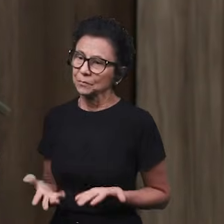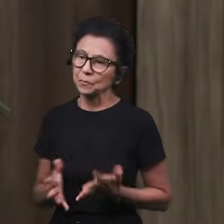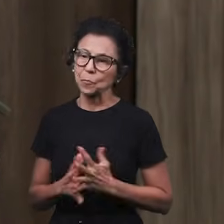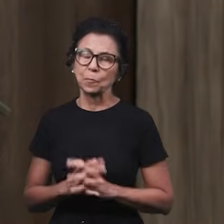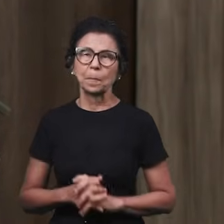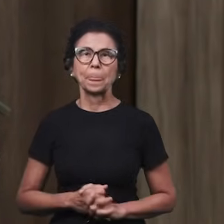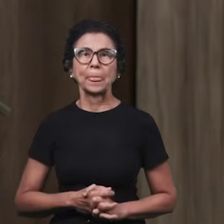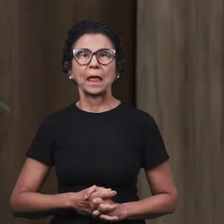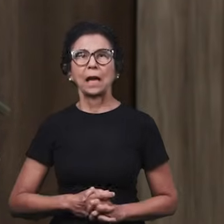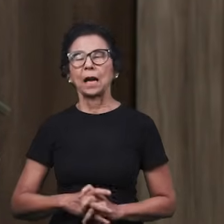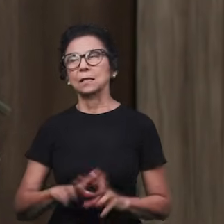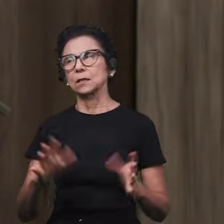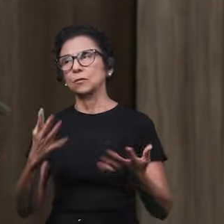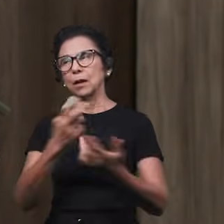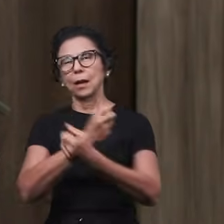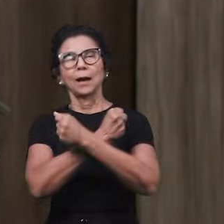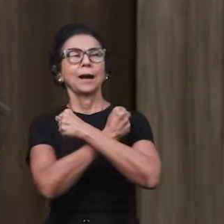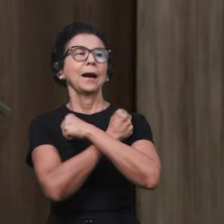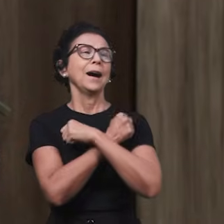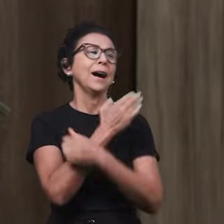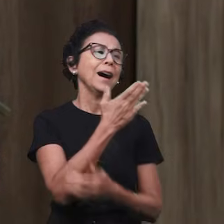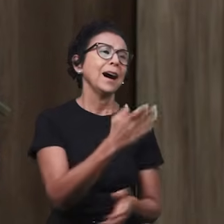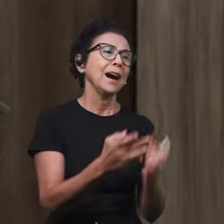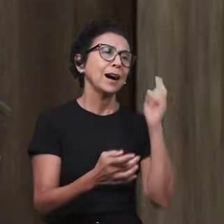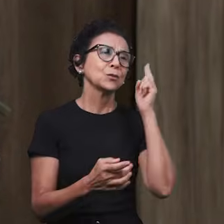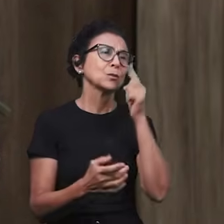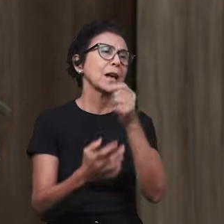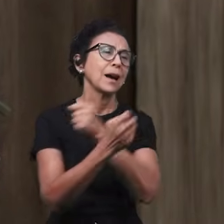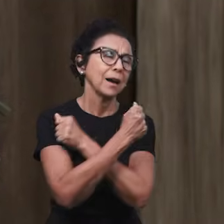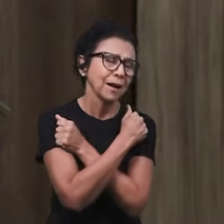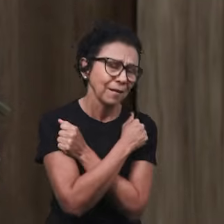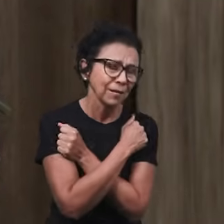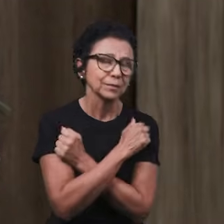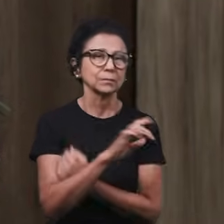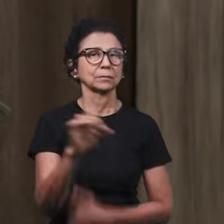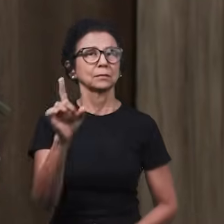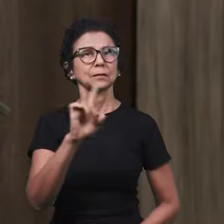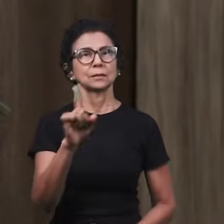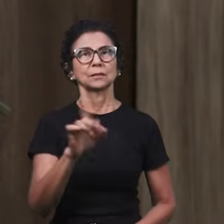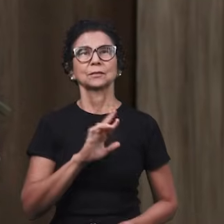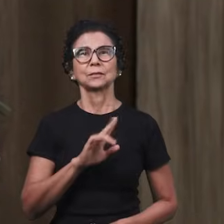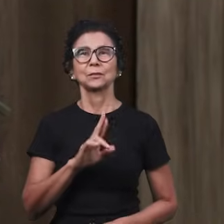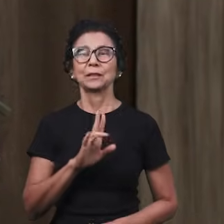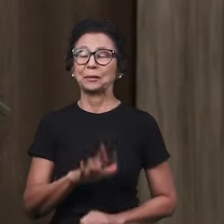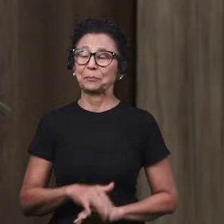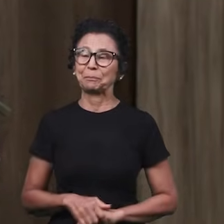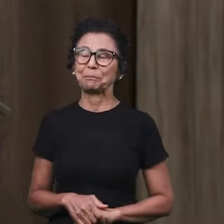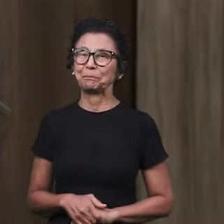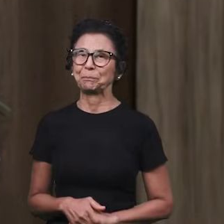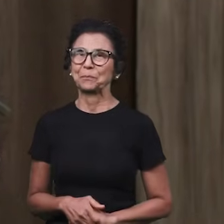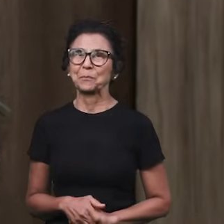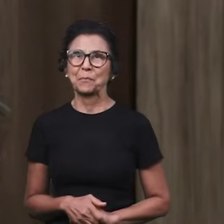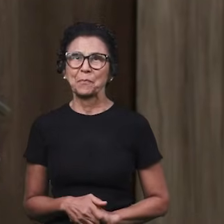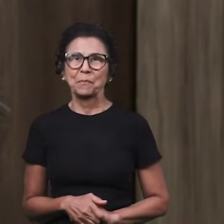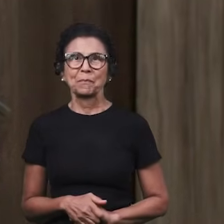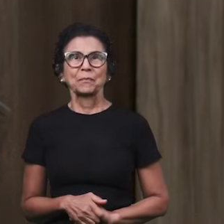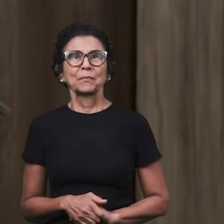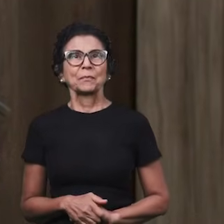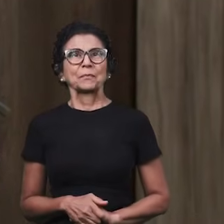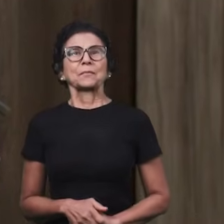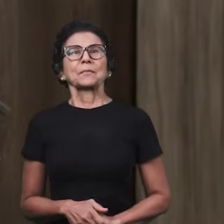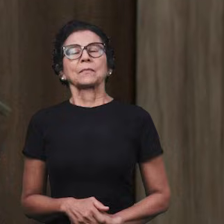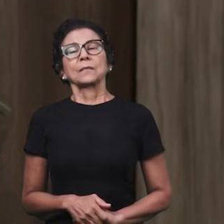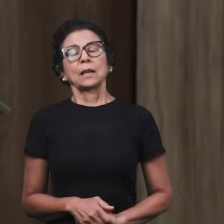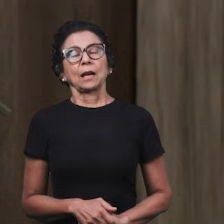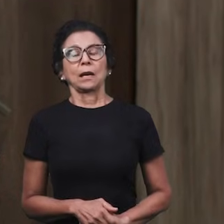chegar abraçando, Já tocando. tocando. Não. Conversa com o intérprete, está com surdo cego, se apresente para o intérprete, fala, eu quero conversar